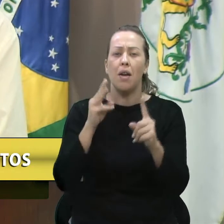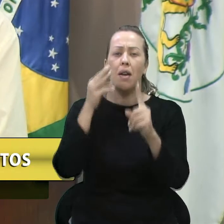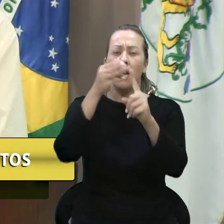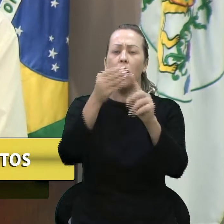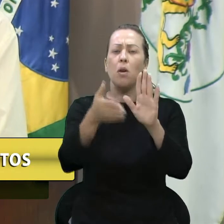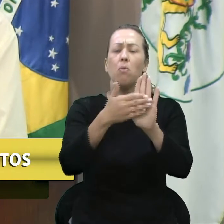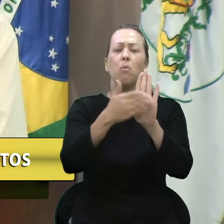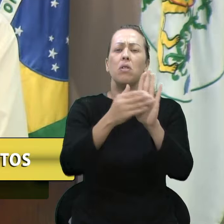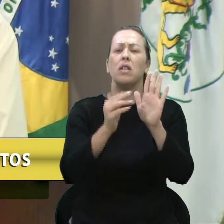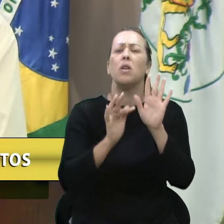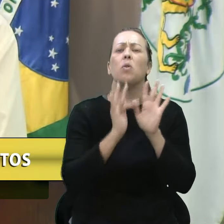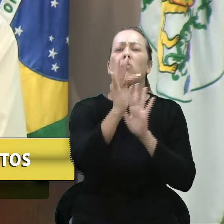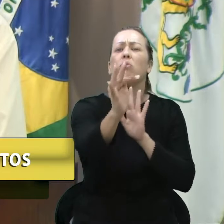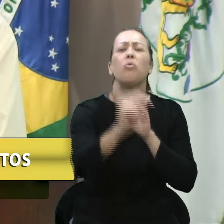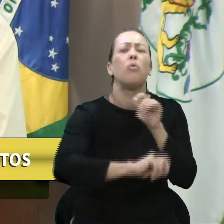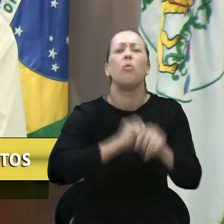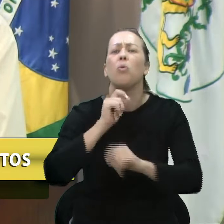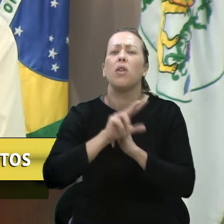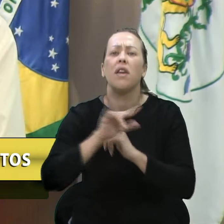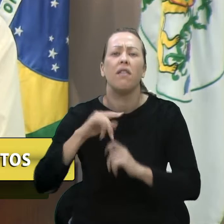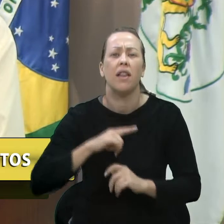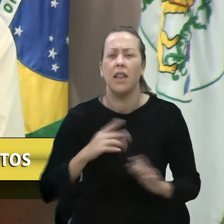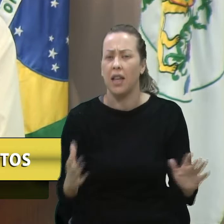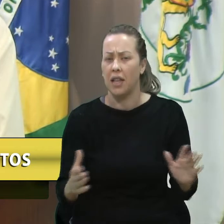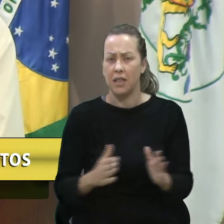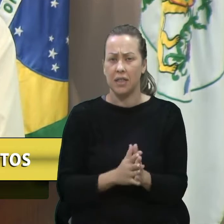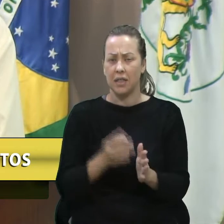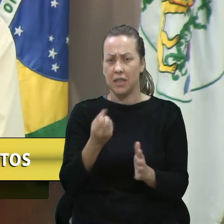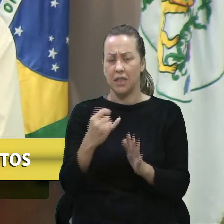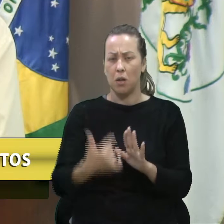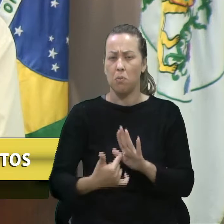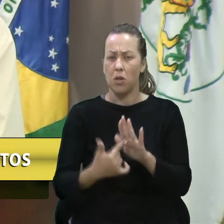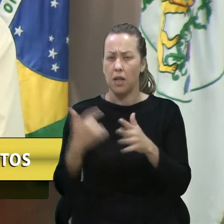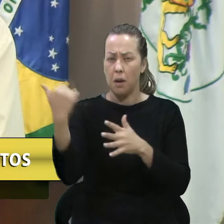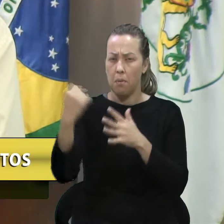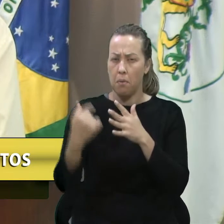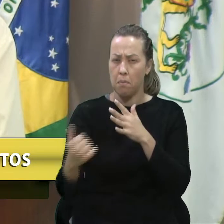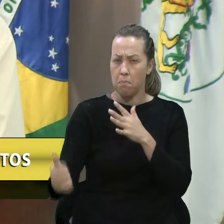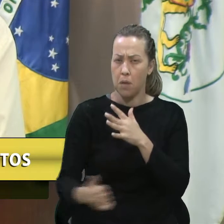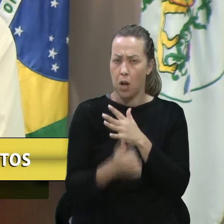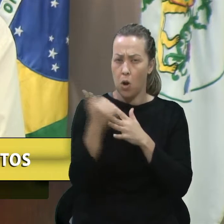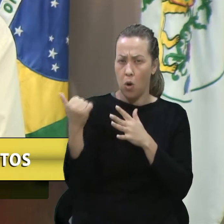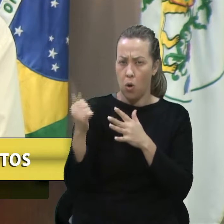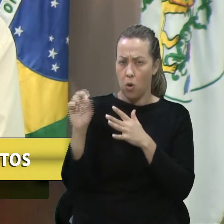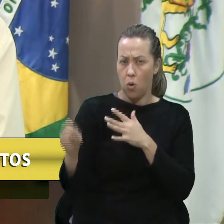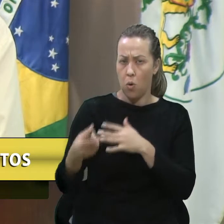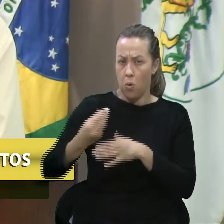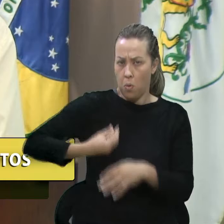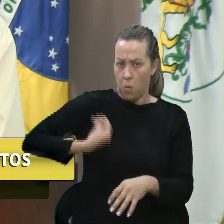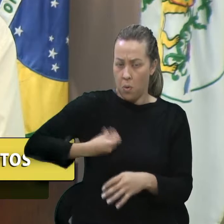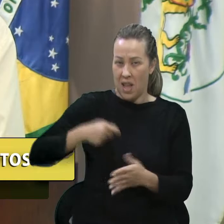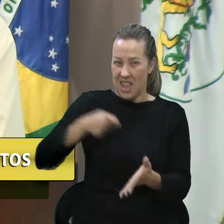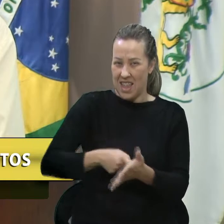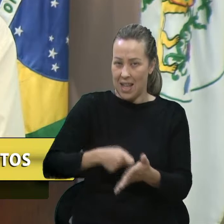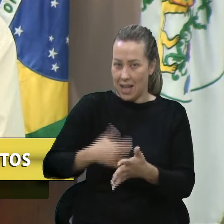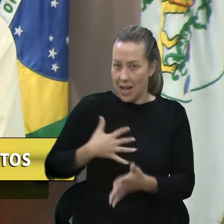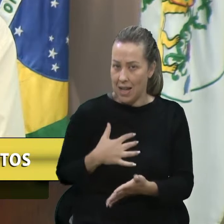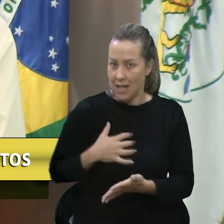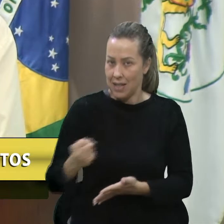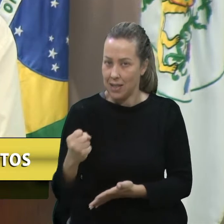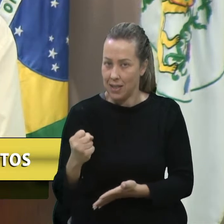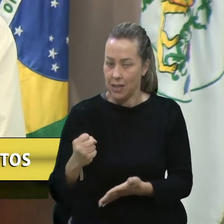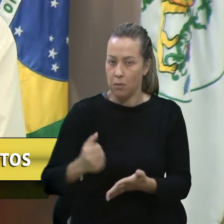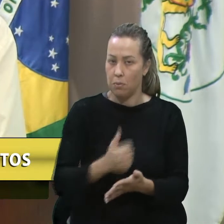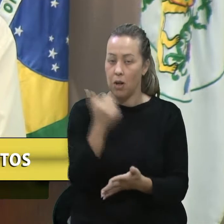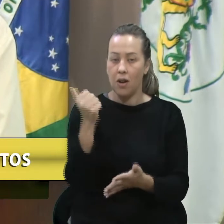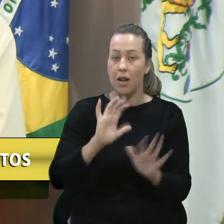propósito de vida mesmo, né? Quando o indivíduo mostra sinais de melhora ou sobrevive a uma tentativa de suicídio,